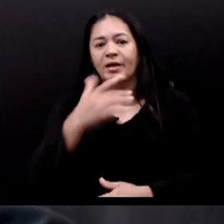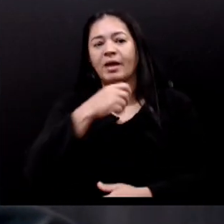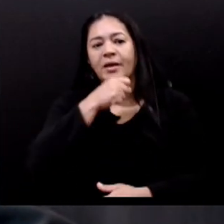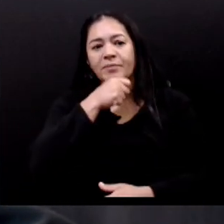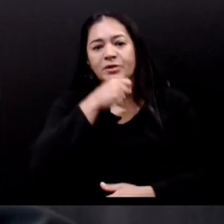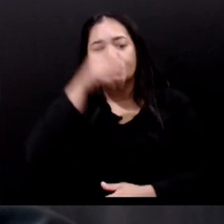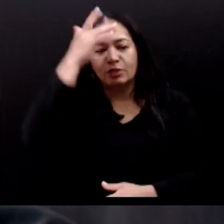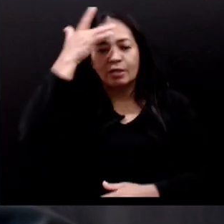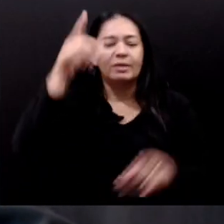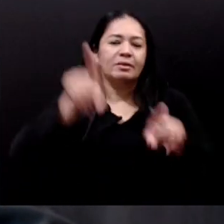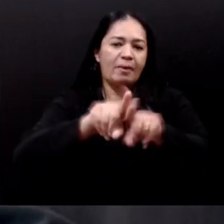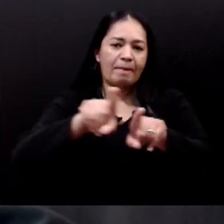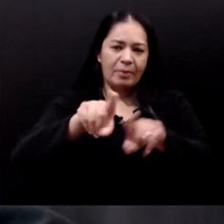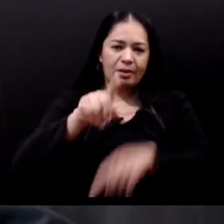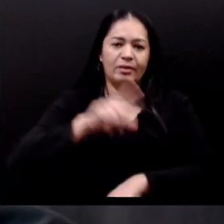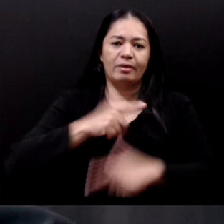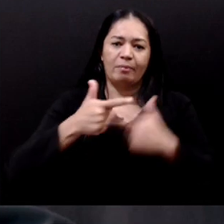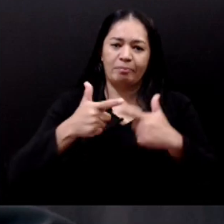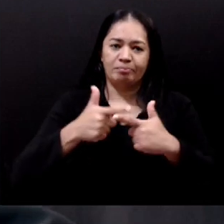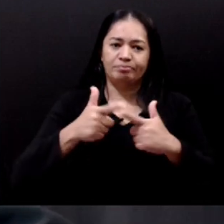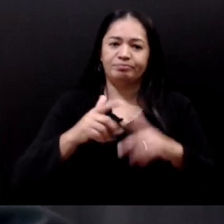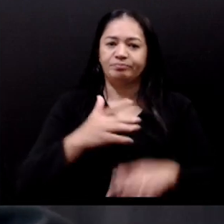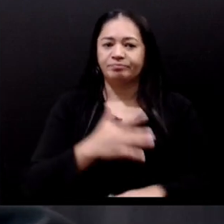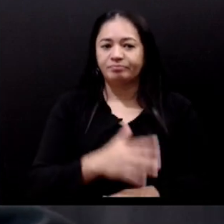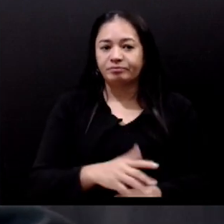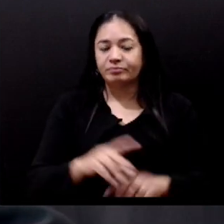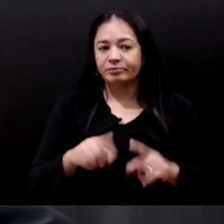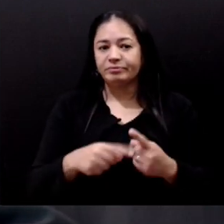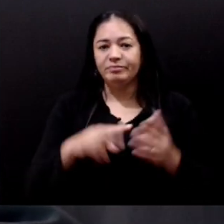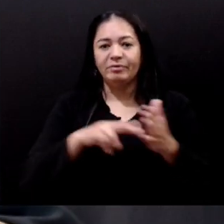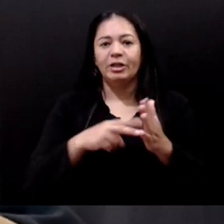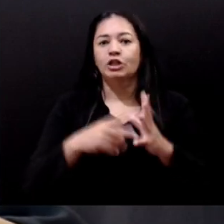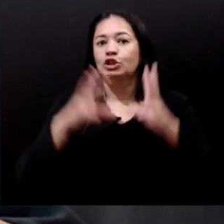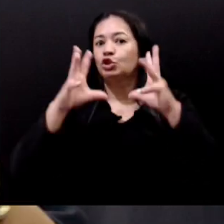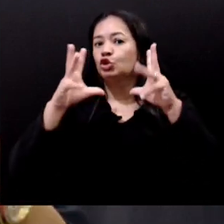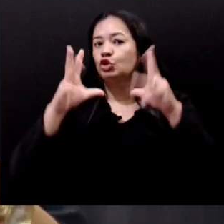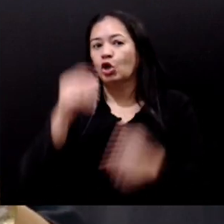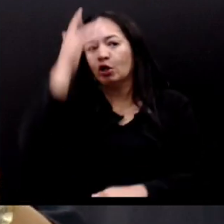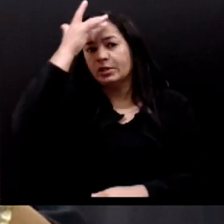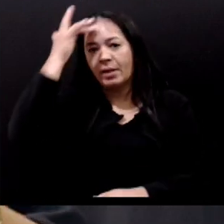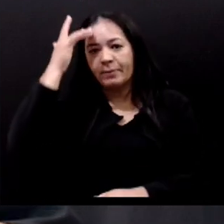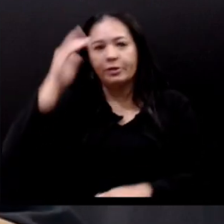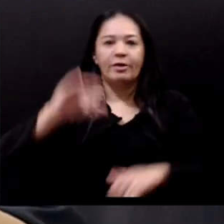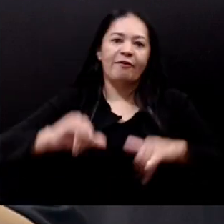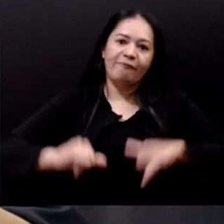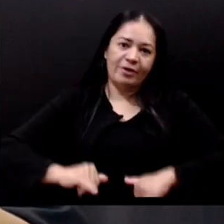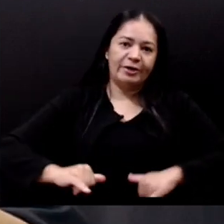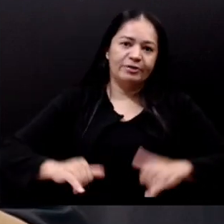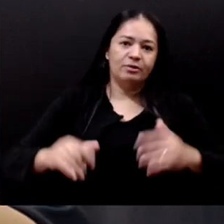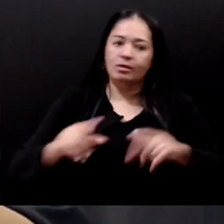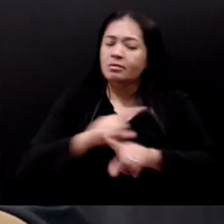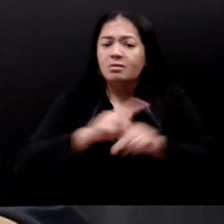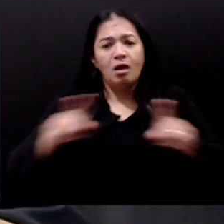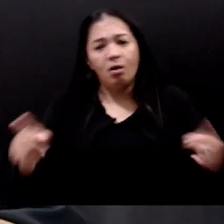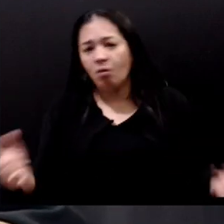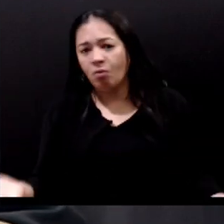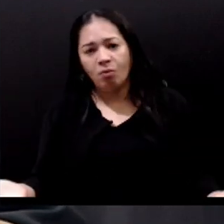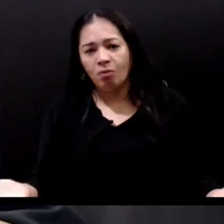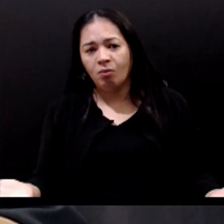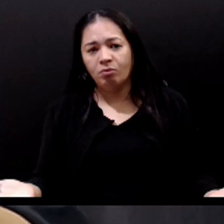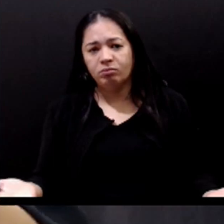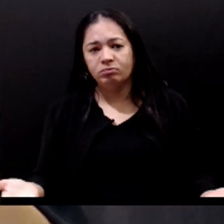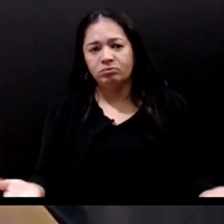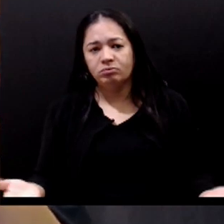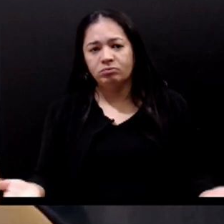Isso significa que todo mundo que come leite vai sofrer esses efeitos? Não. Mesma coisa o glúten. A gente tem alguns